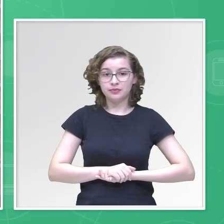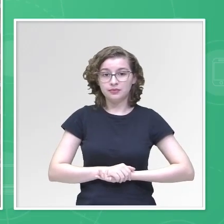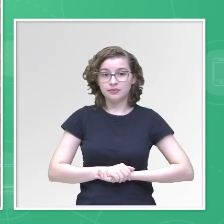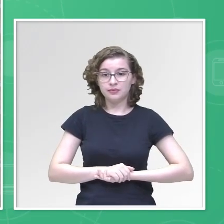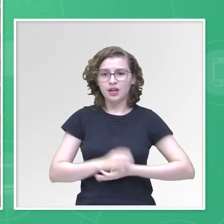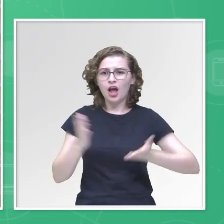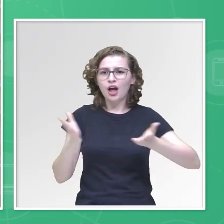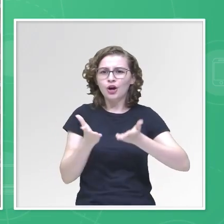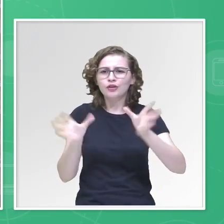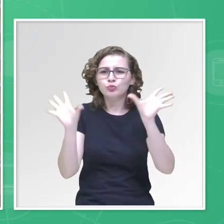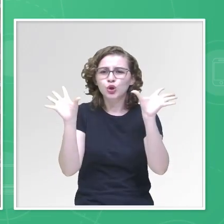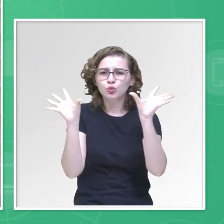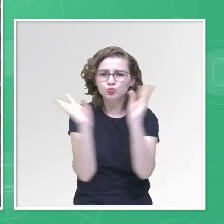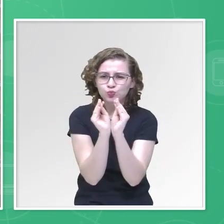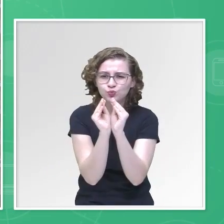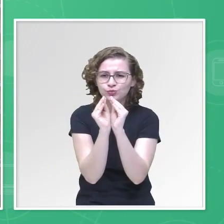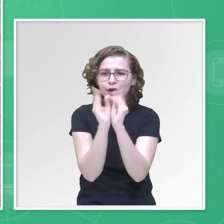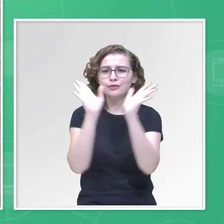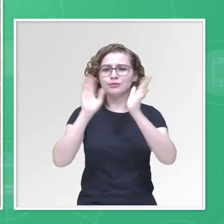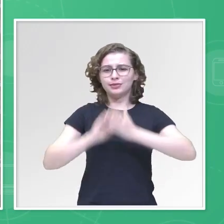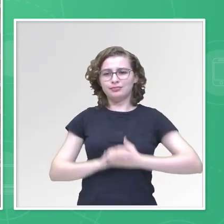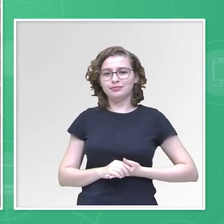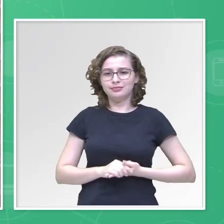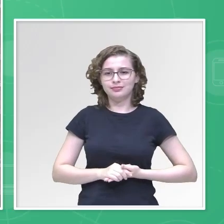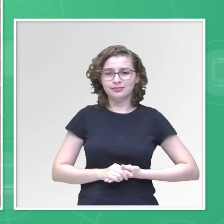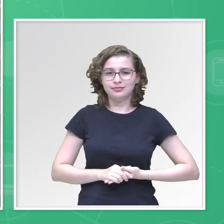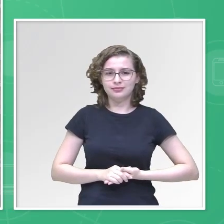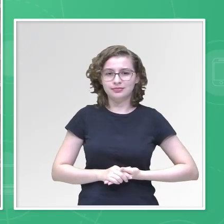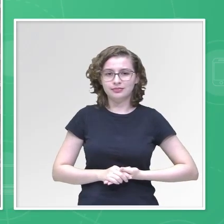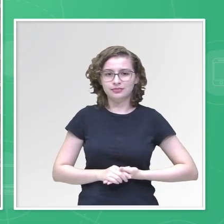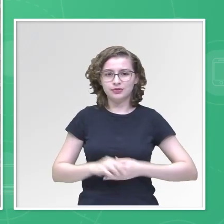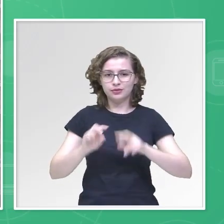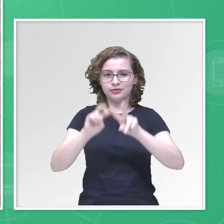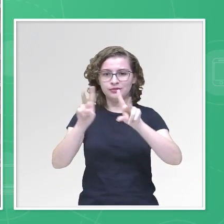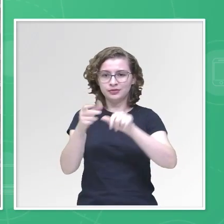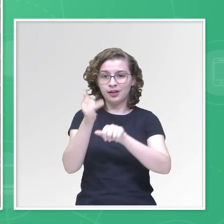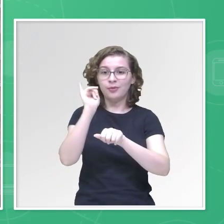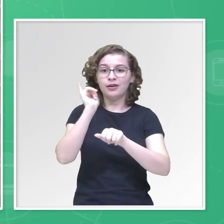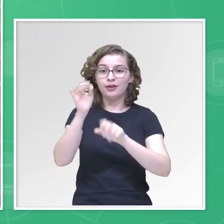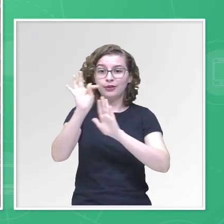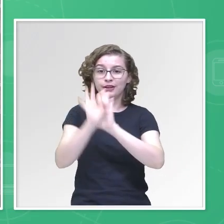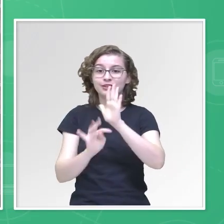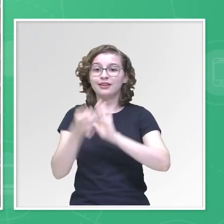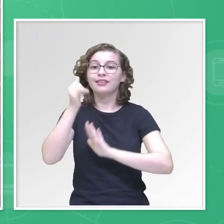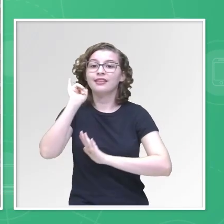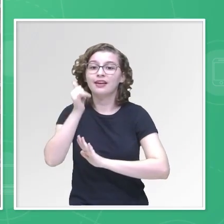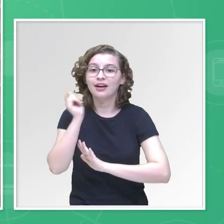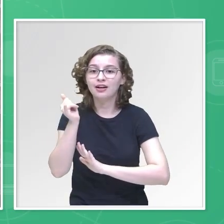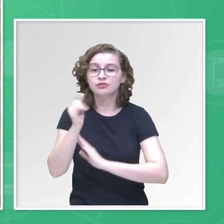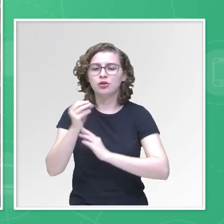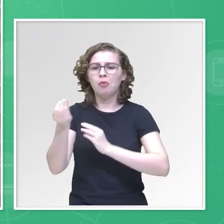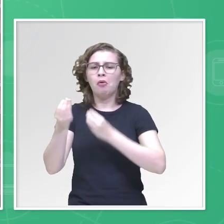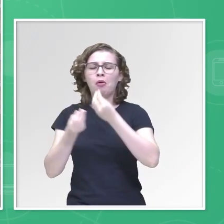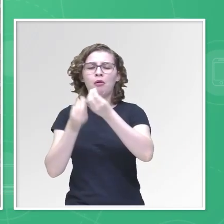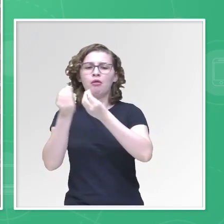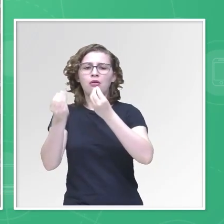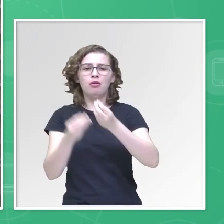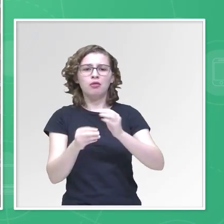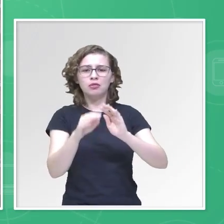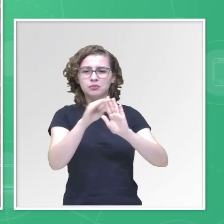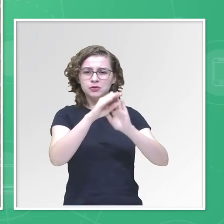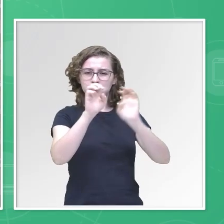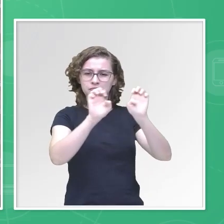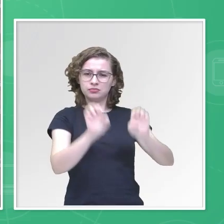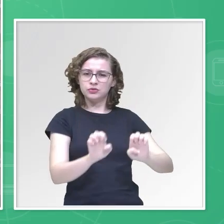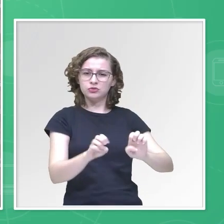vamos sintetizar para você sobre o texto narrativo quais são Como se estrutura a narrativa e